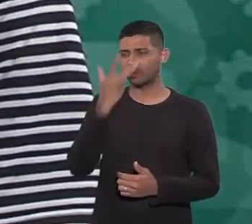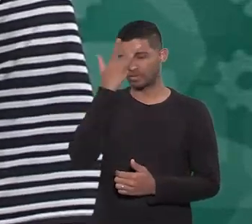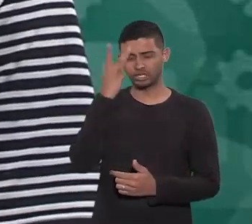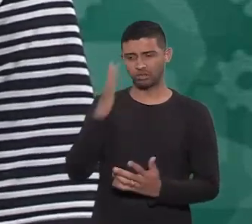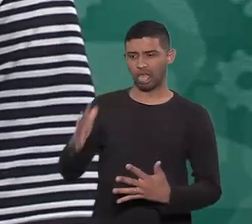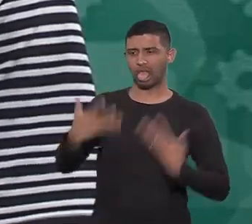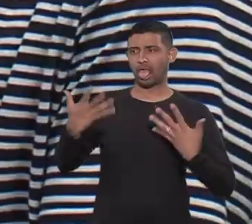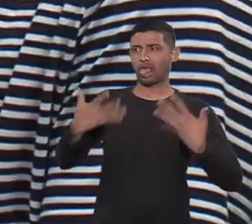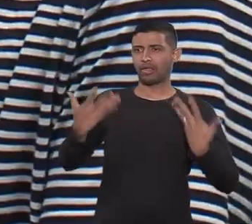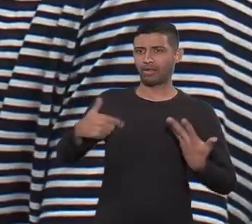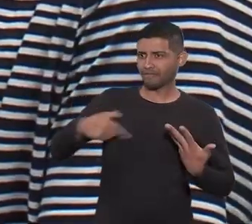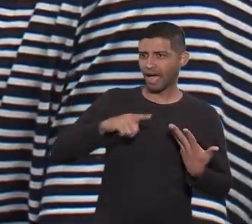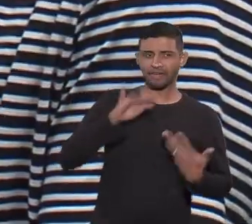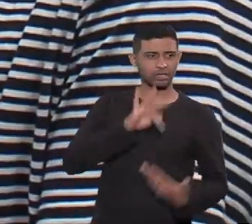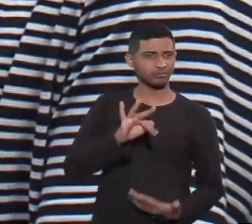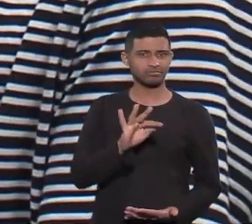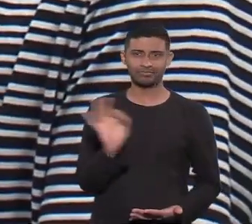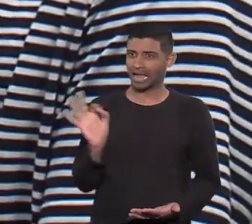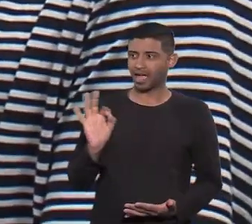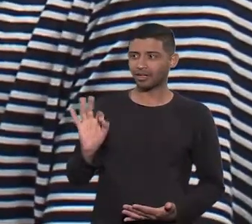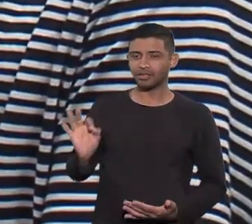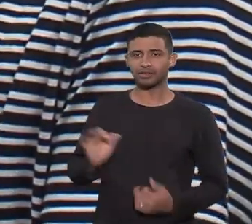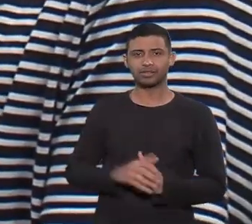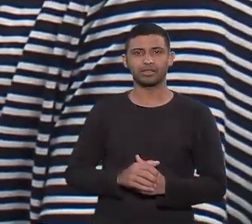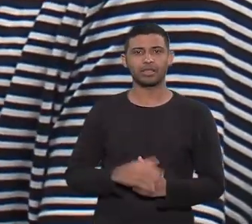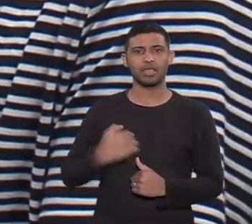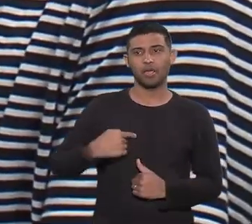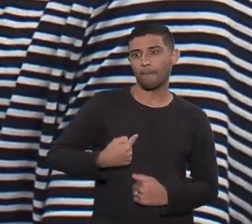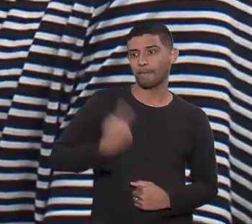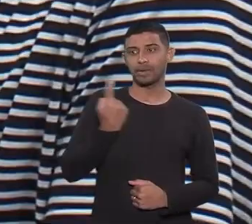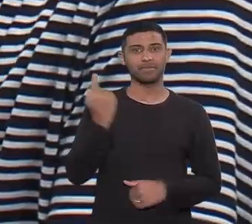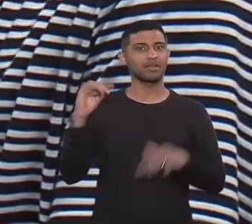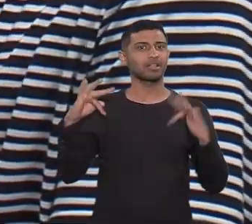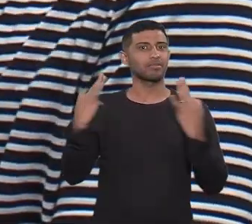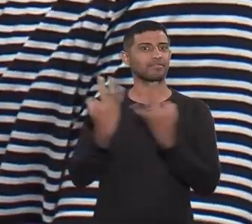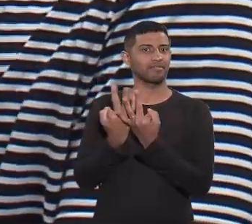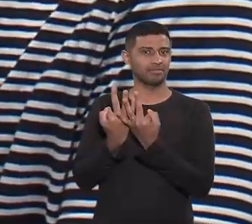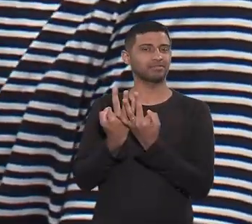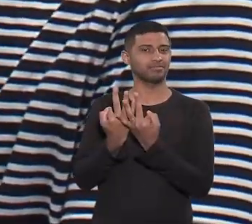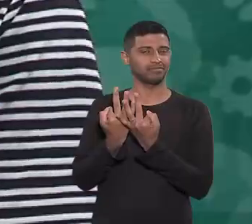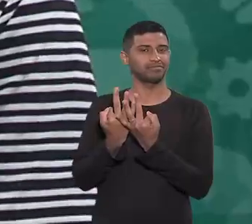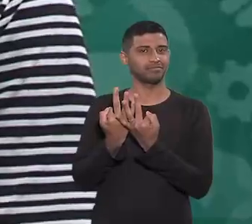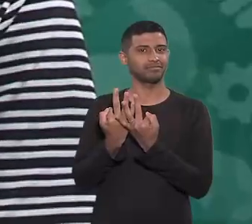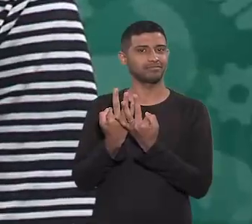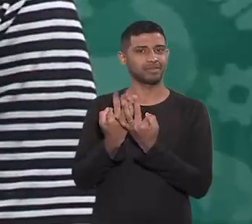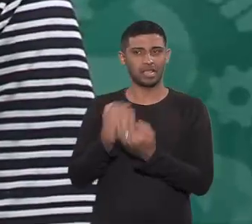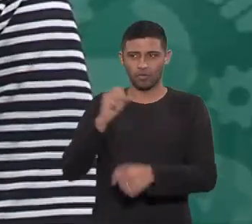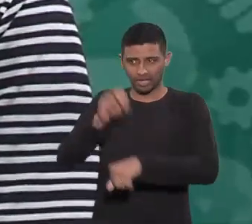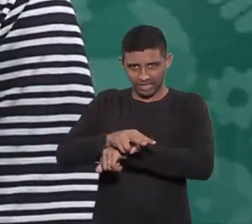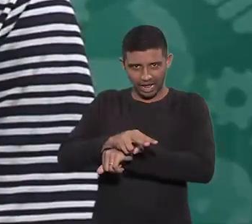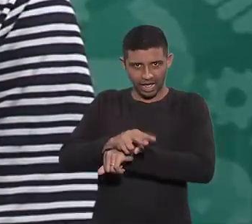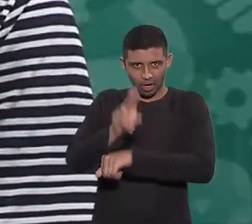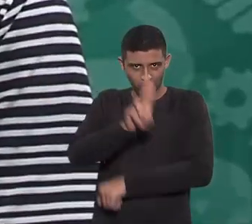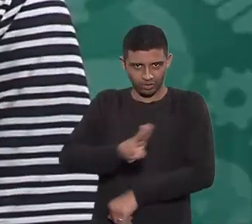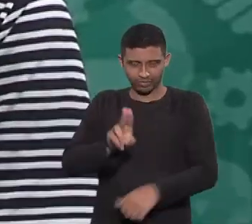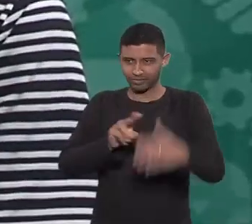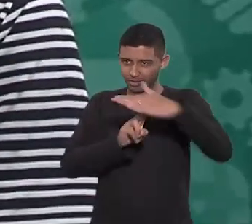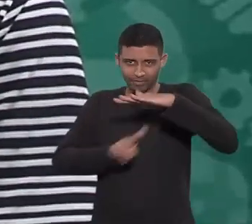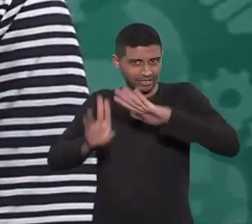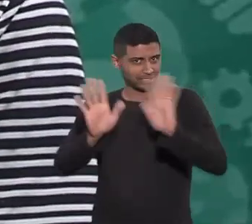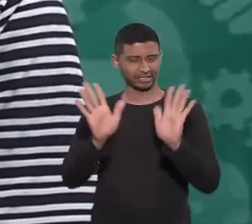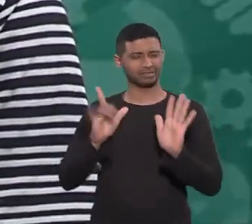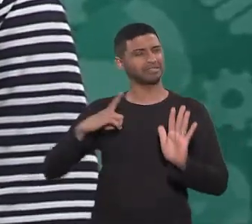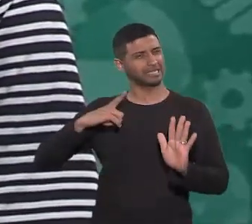muitas pessoas que incentivavam isso mesmo, sabe? Eu sou a primeira geração da minha família que ainda não entrei na universidade,